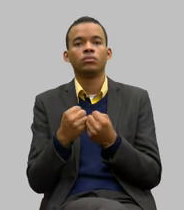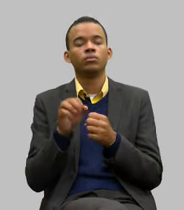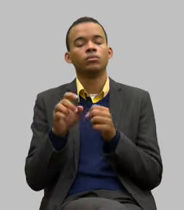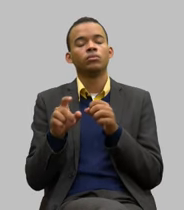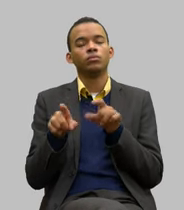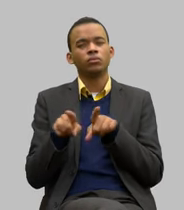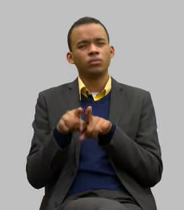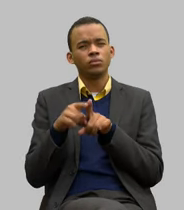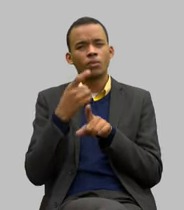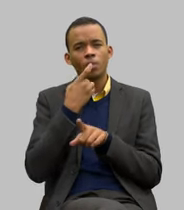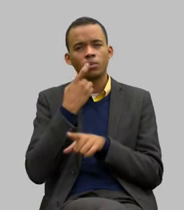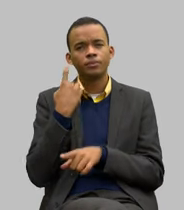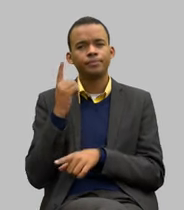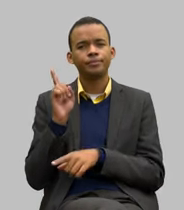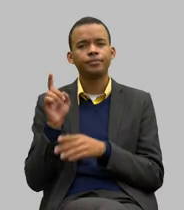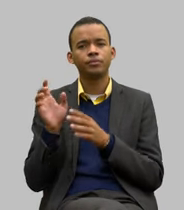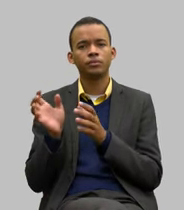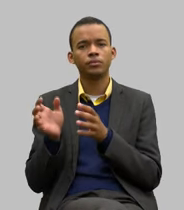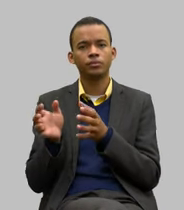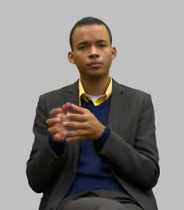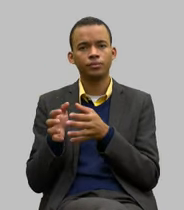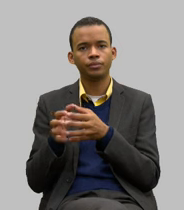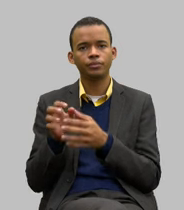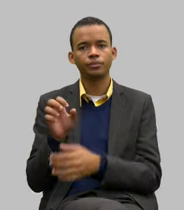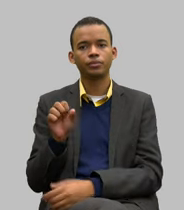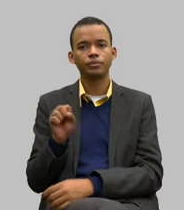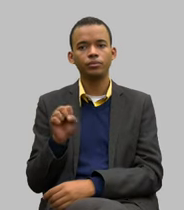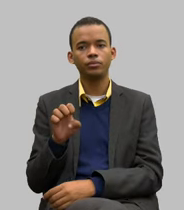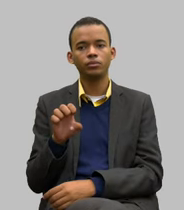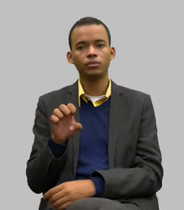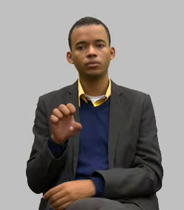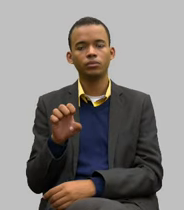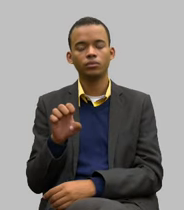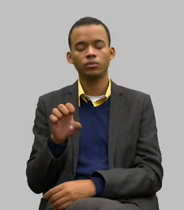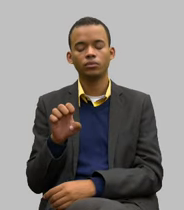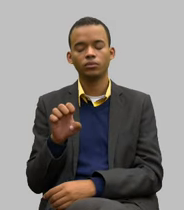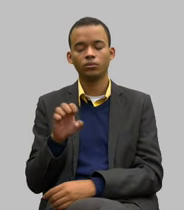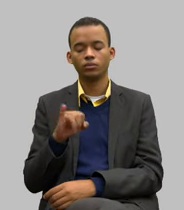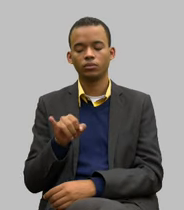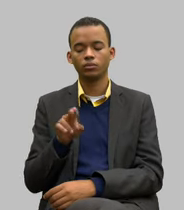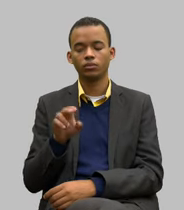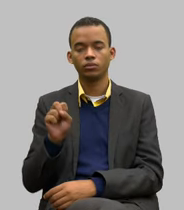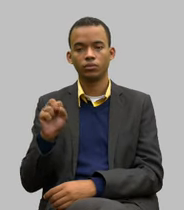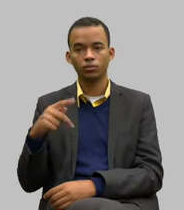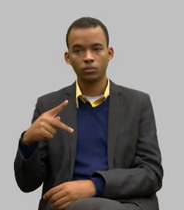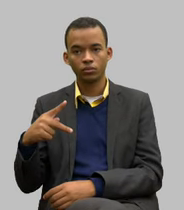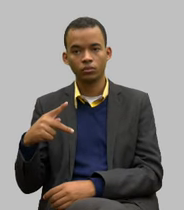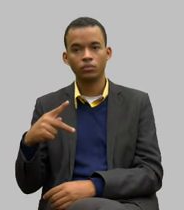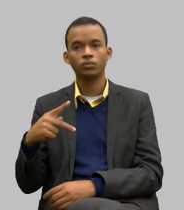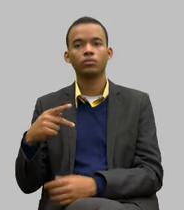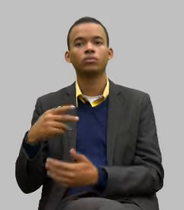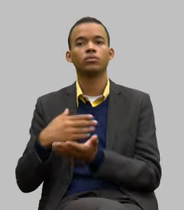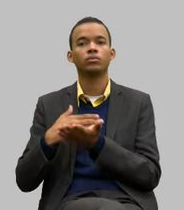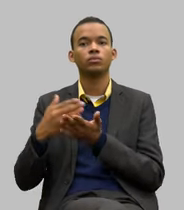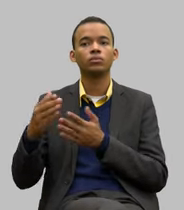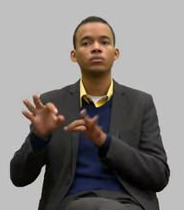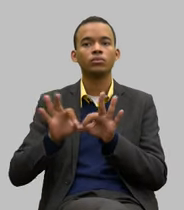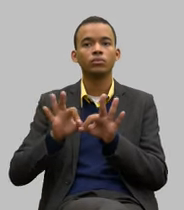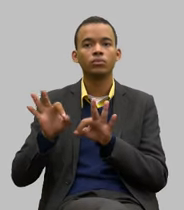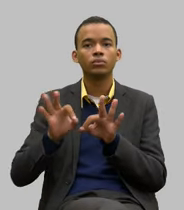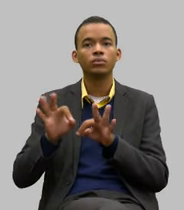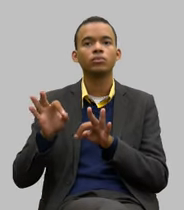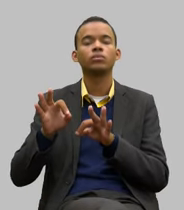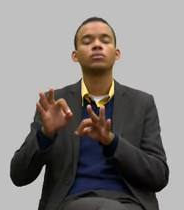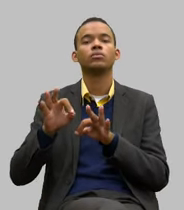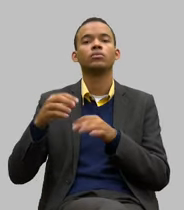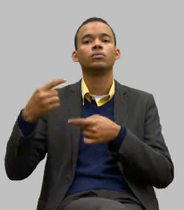ela começou a trabalhar com a política de drogas que era e era especificamente da cedes e Nós criamos uma nova uma